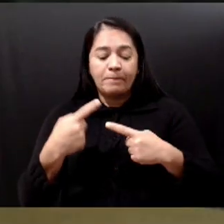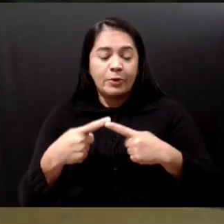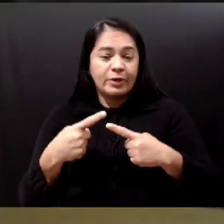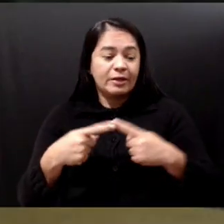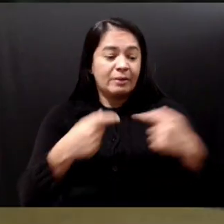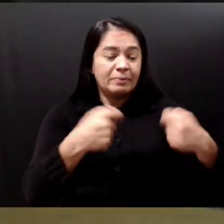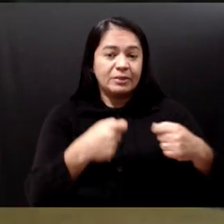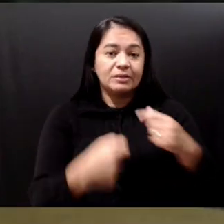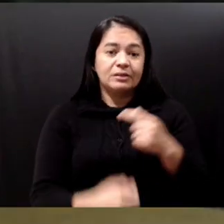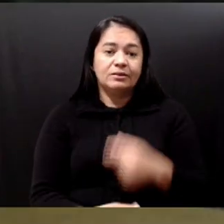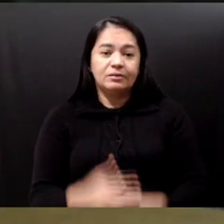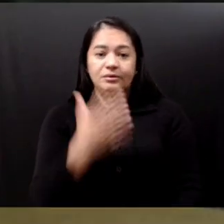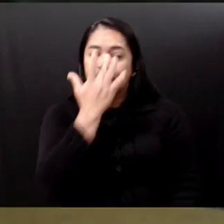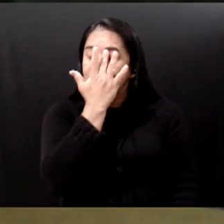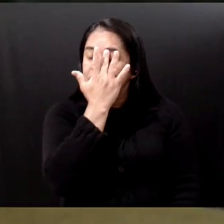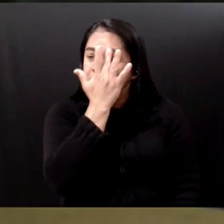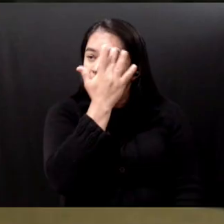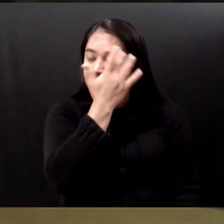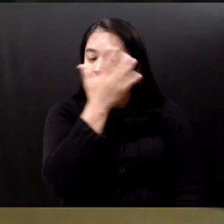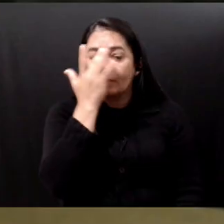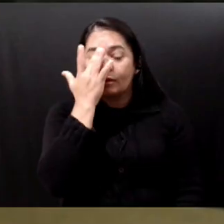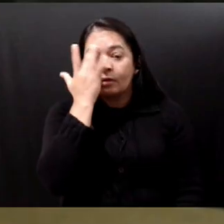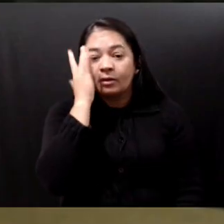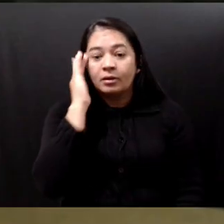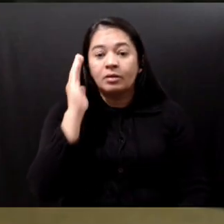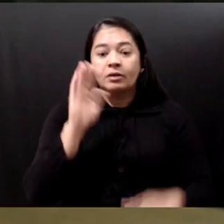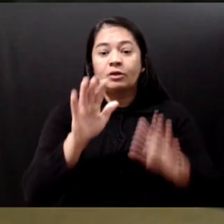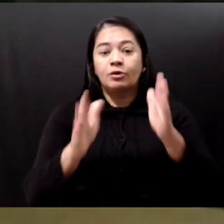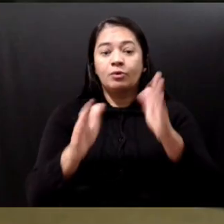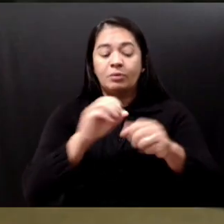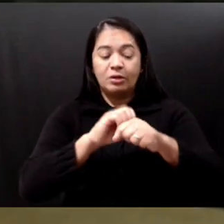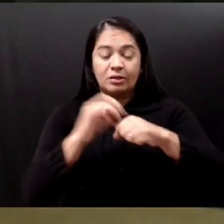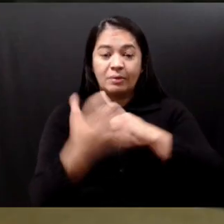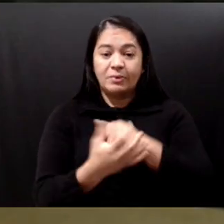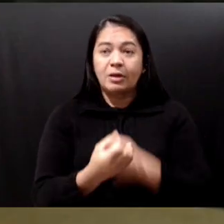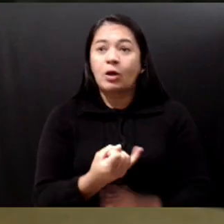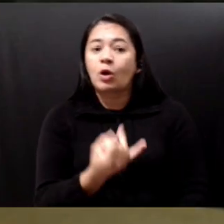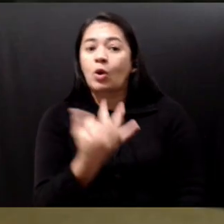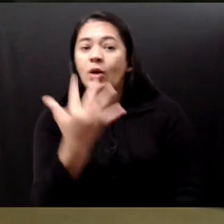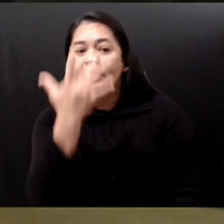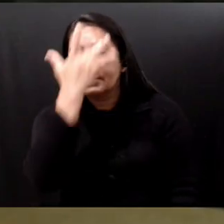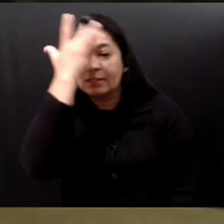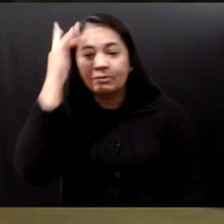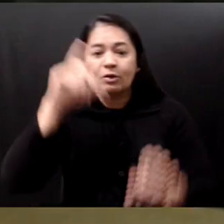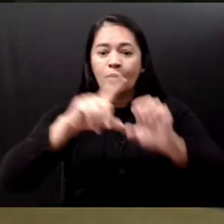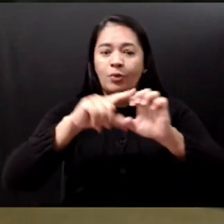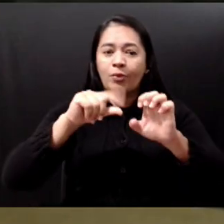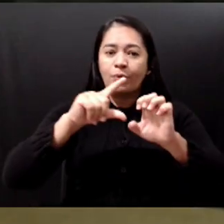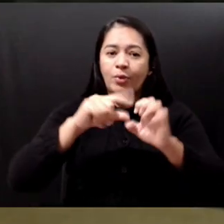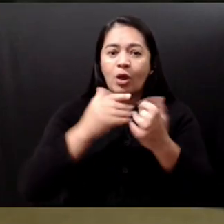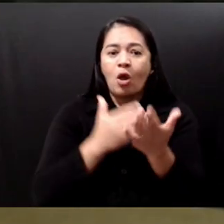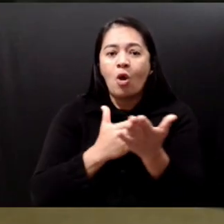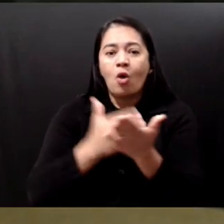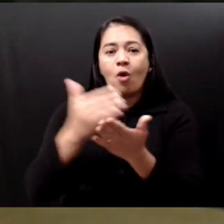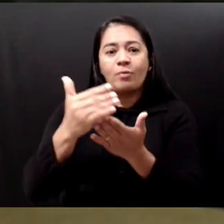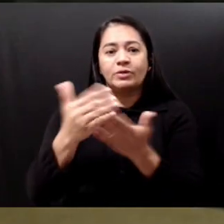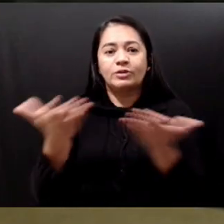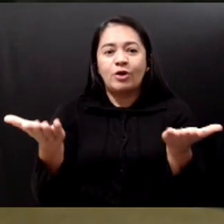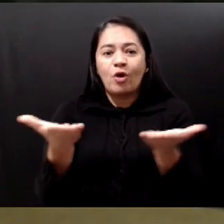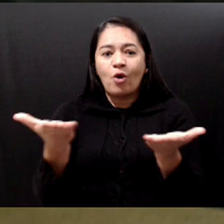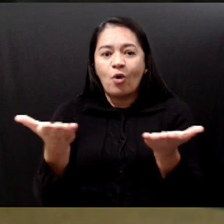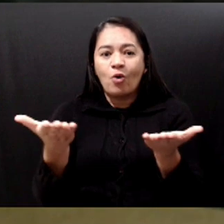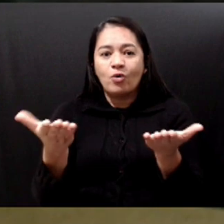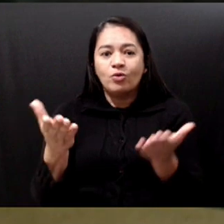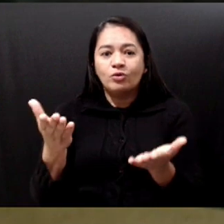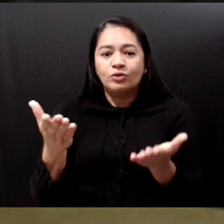quantos microempreendedores surgiram, né? As pessoas começaram a fazer marmita e hoje tem uma marmitaria. Então, eles